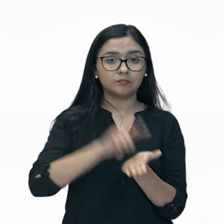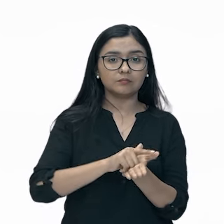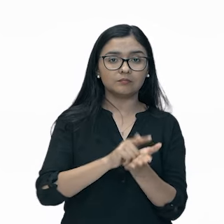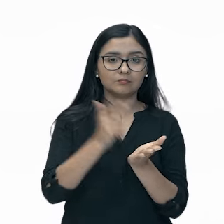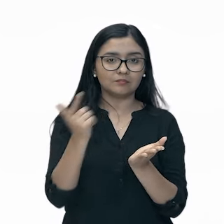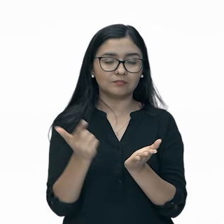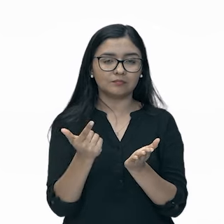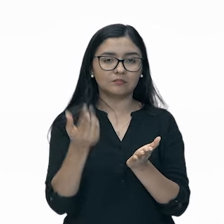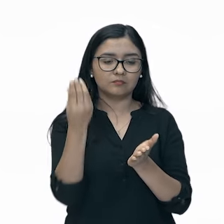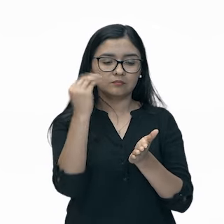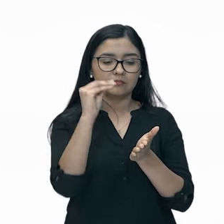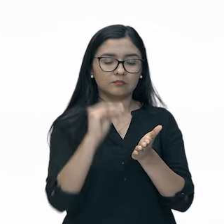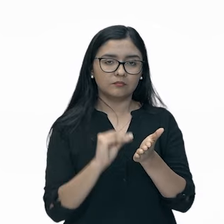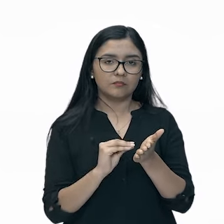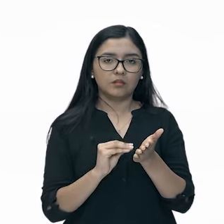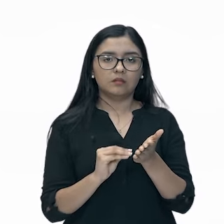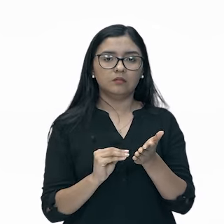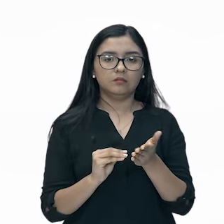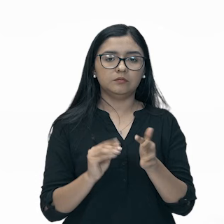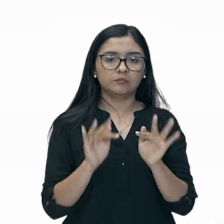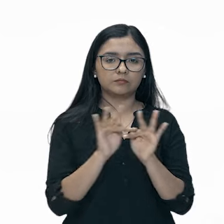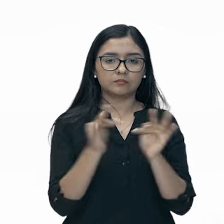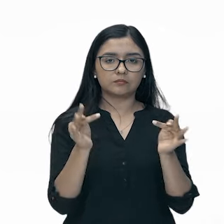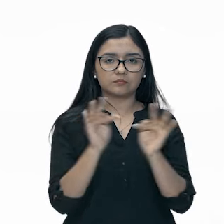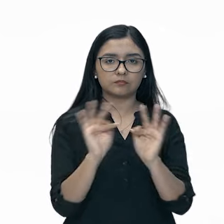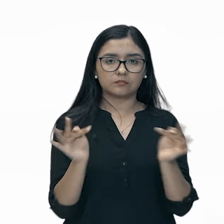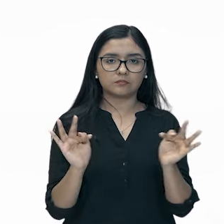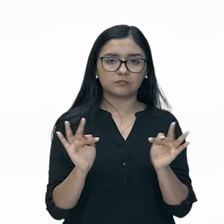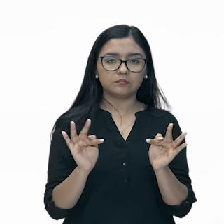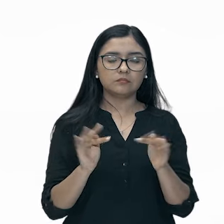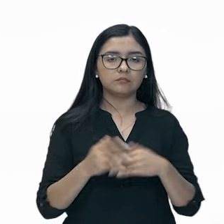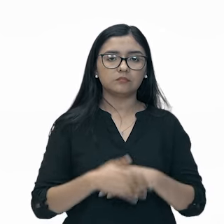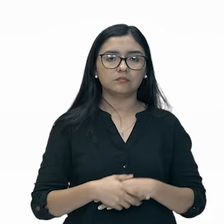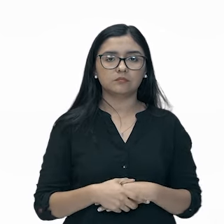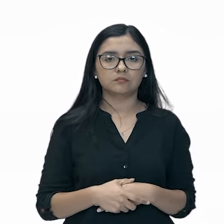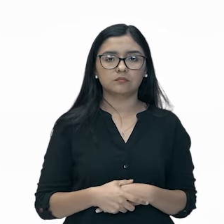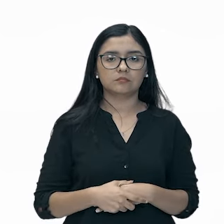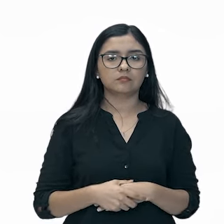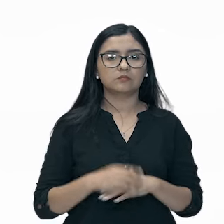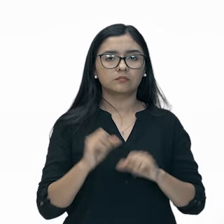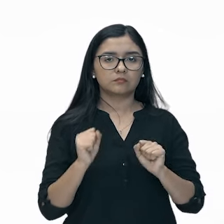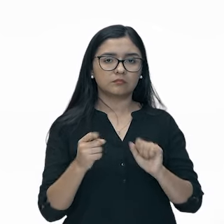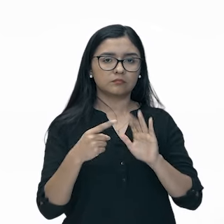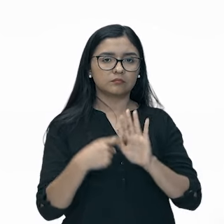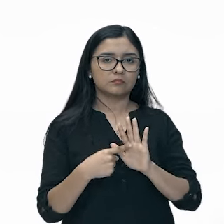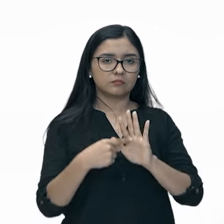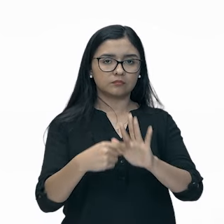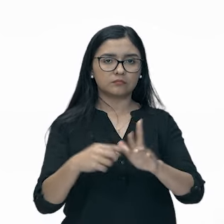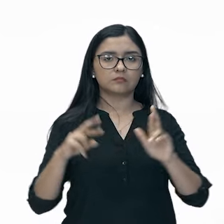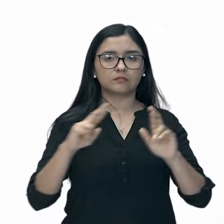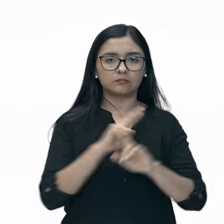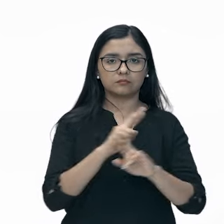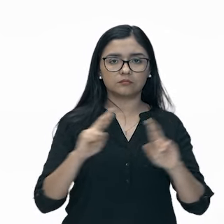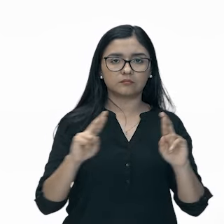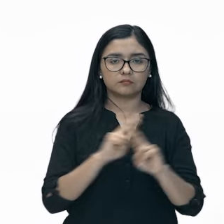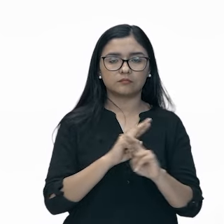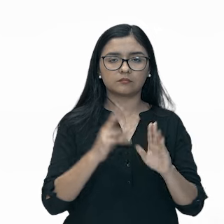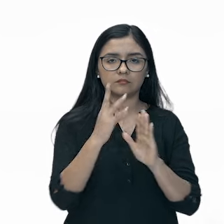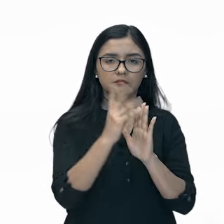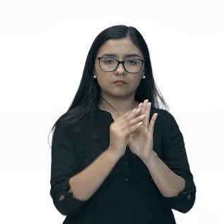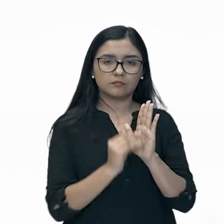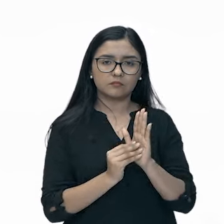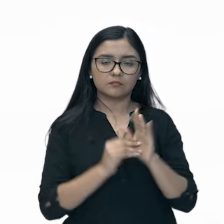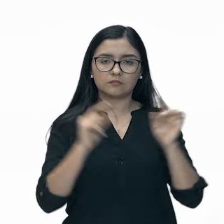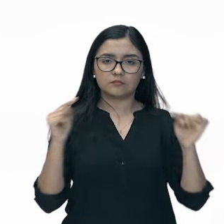lá Claro que eu não colocaria essa frase de qualquer maneira ela vai apresentar uma relação com o conteúdo que eu vou estar